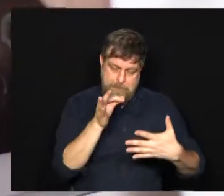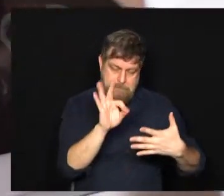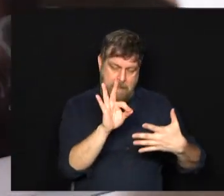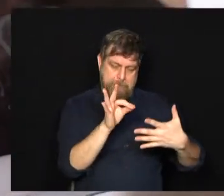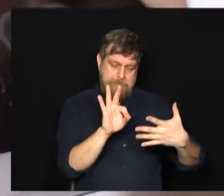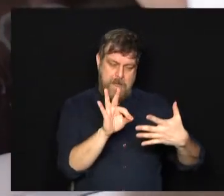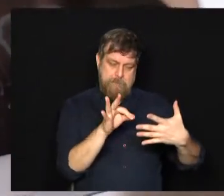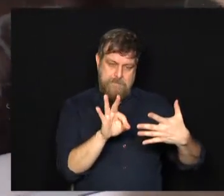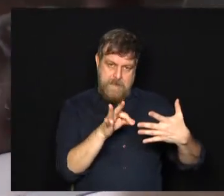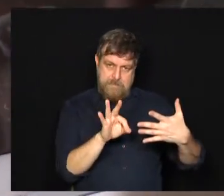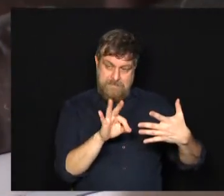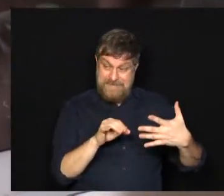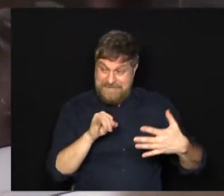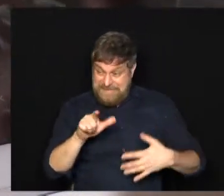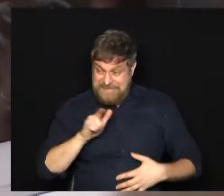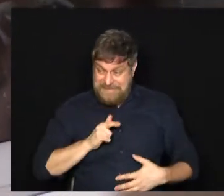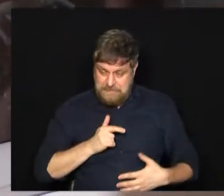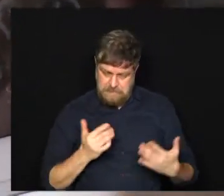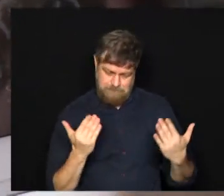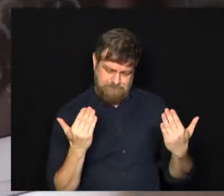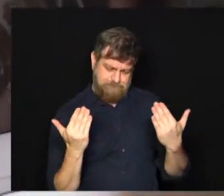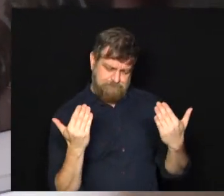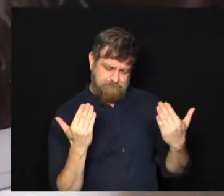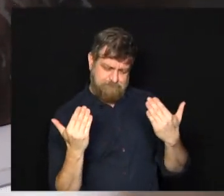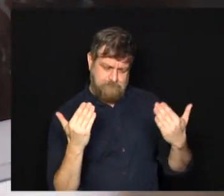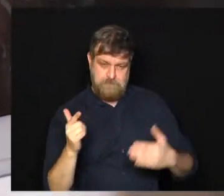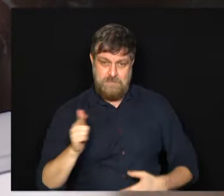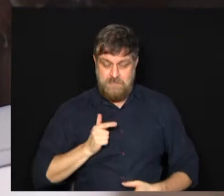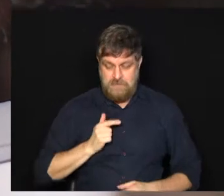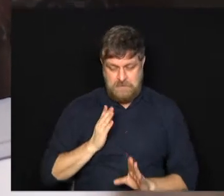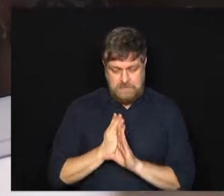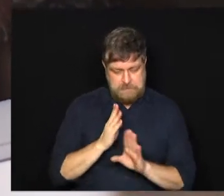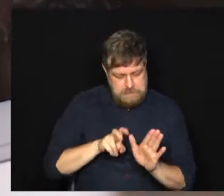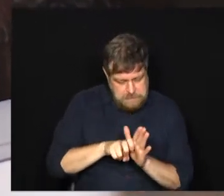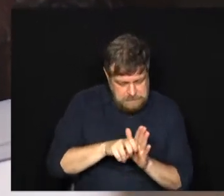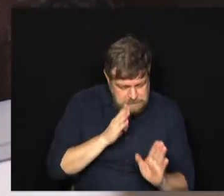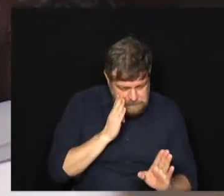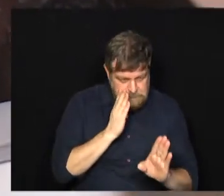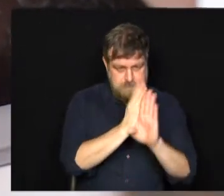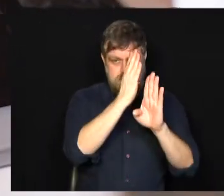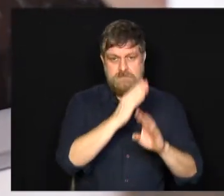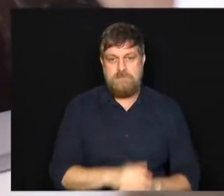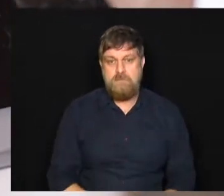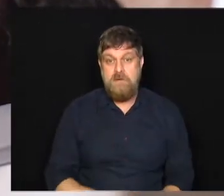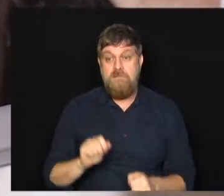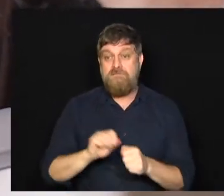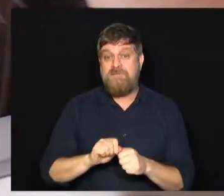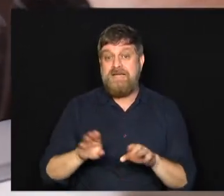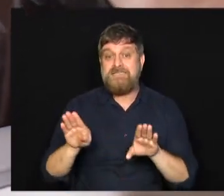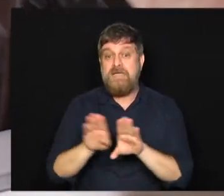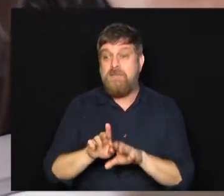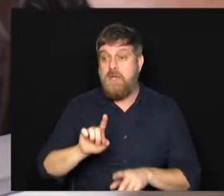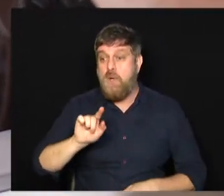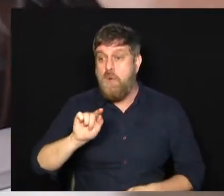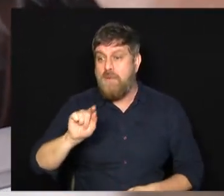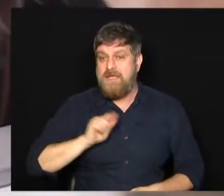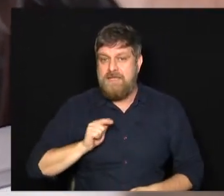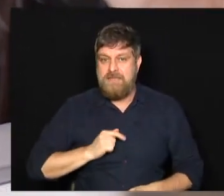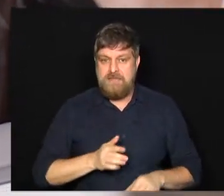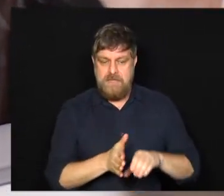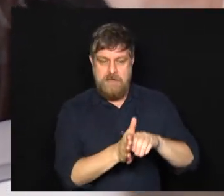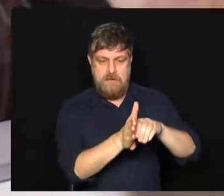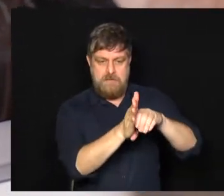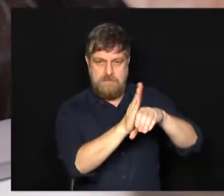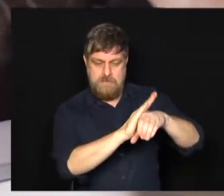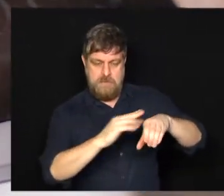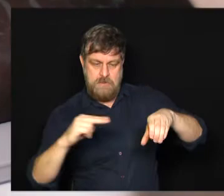Se for compatível o quadro clínico, os sintomas e os testes cognitivos, você faz uma ressonância